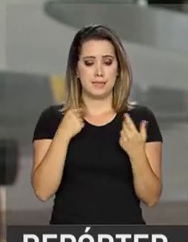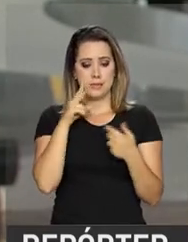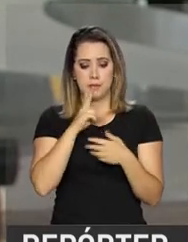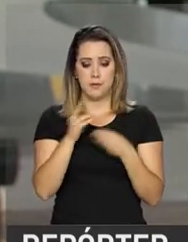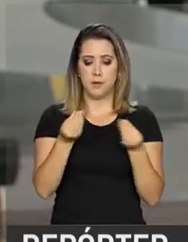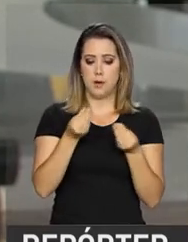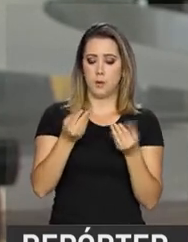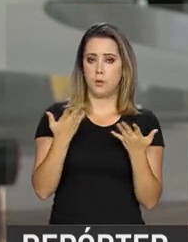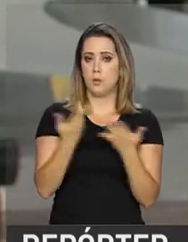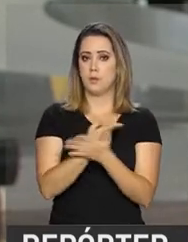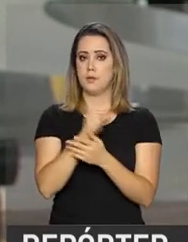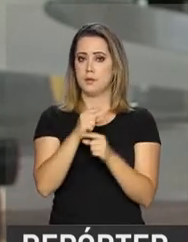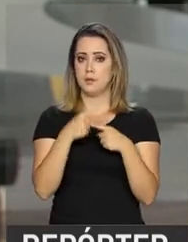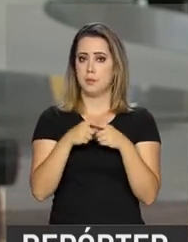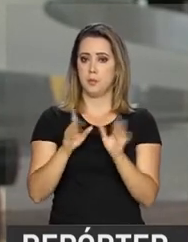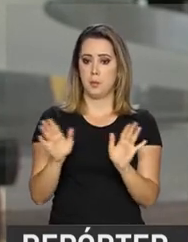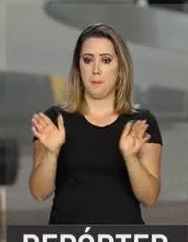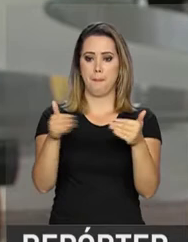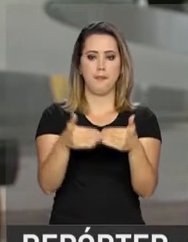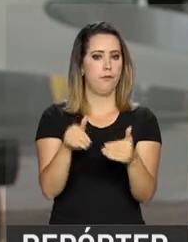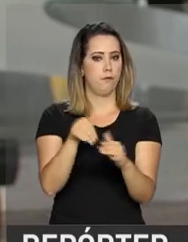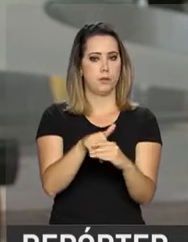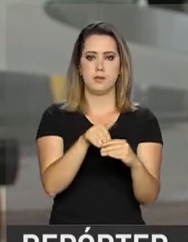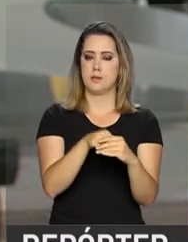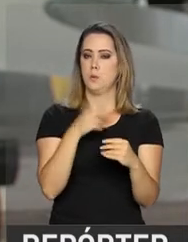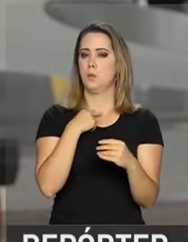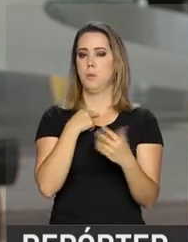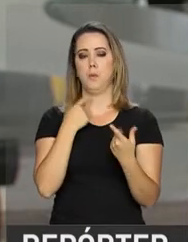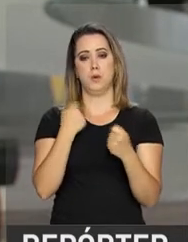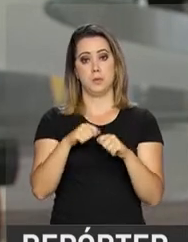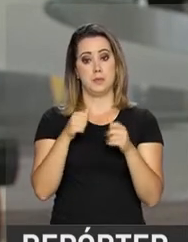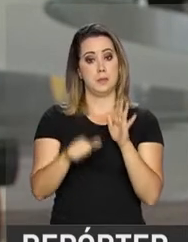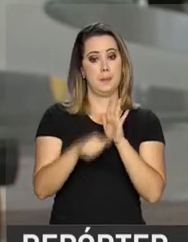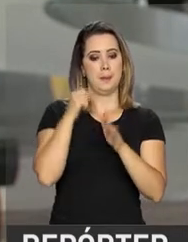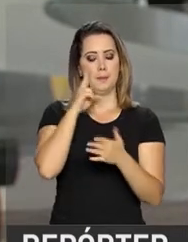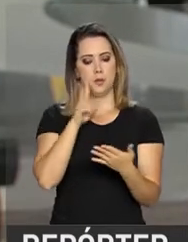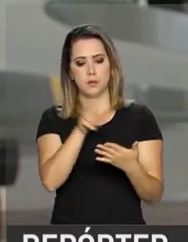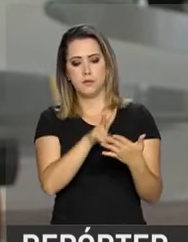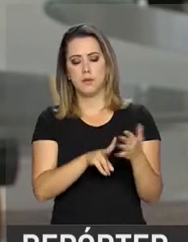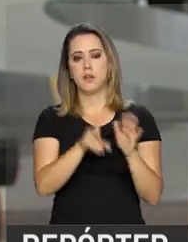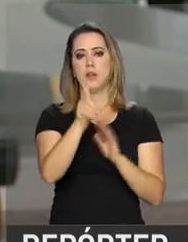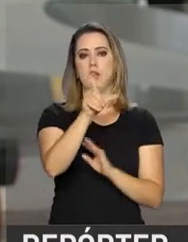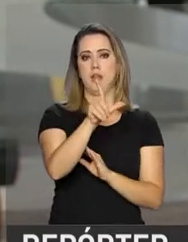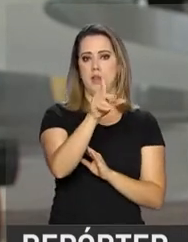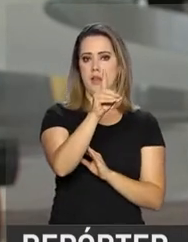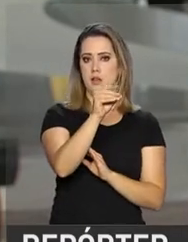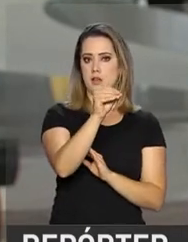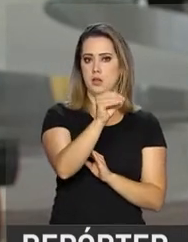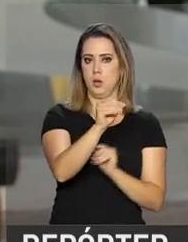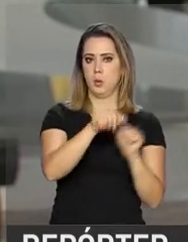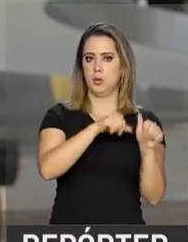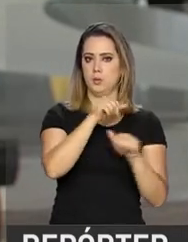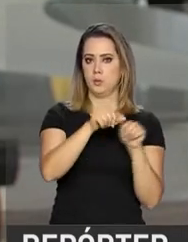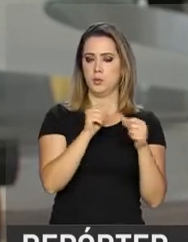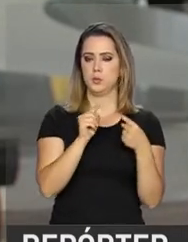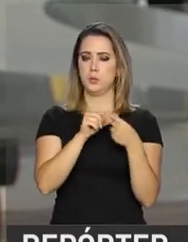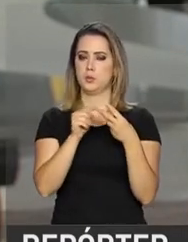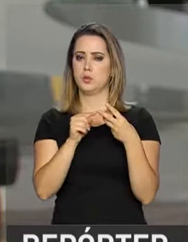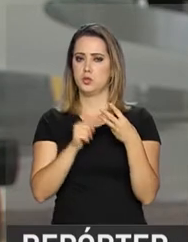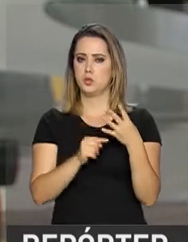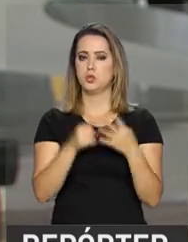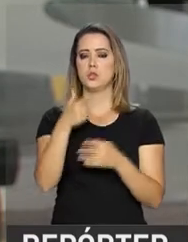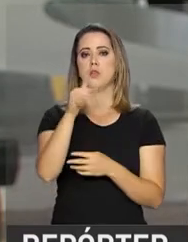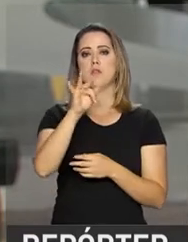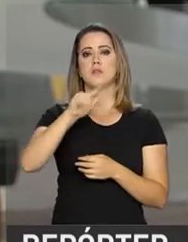do congresso nacional eo governo tem pressa que sejam votados para encaminhar o projeto de lei que alterou as metas fiscais de